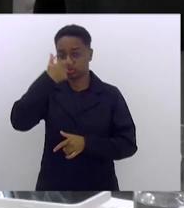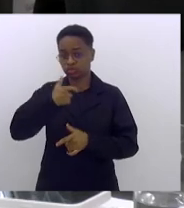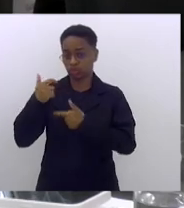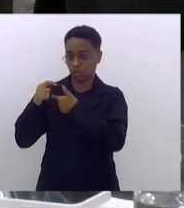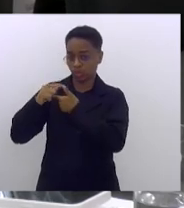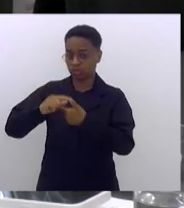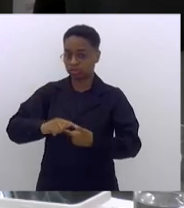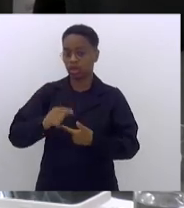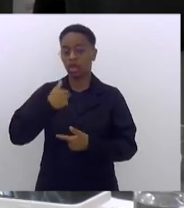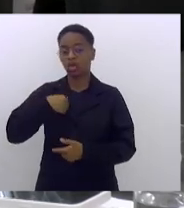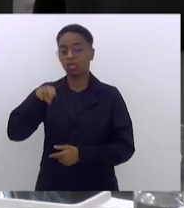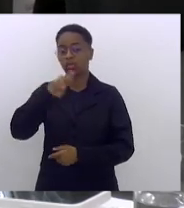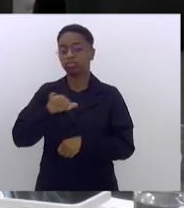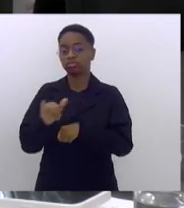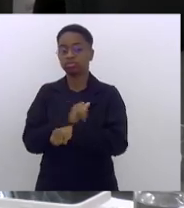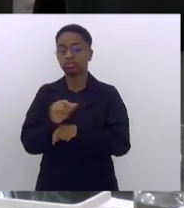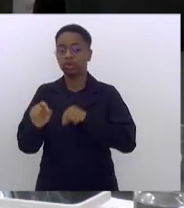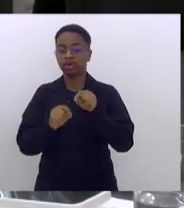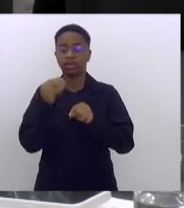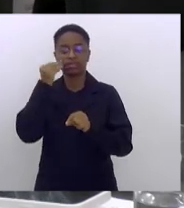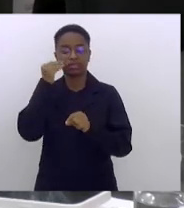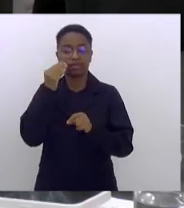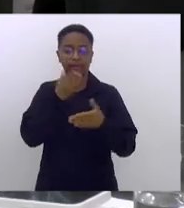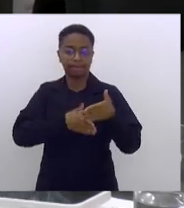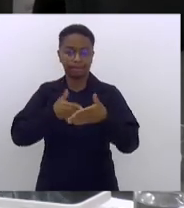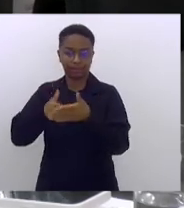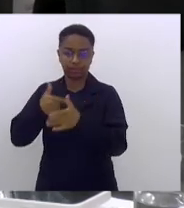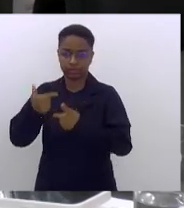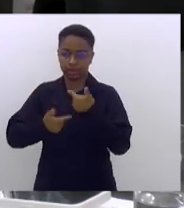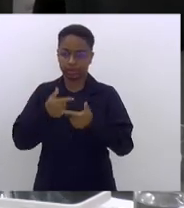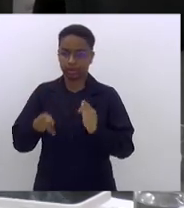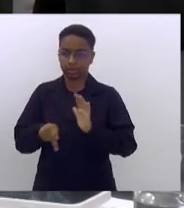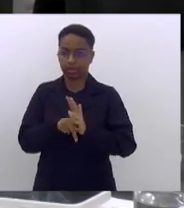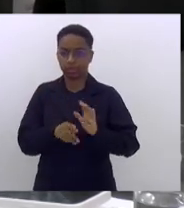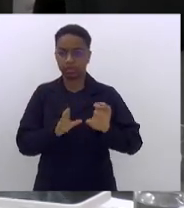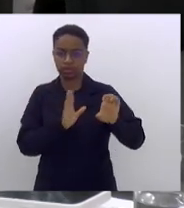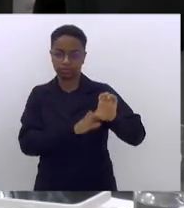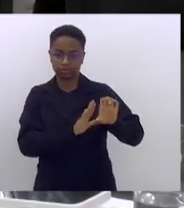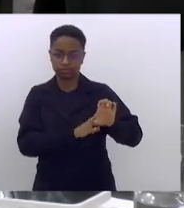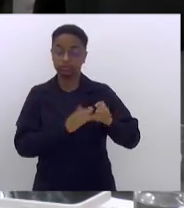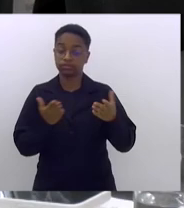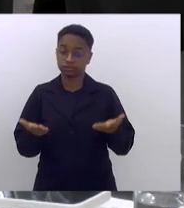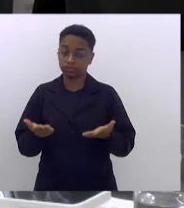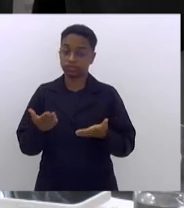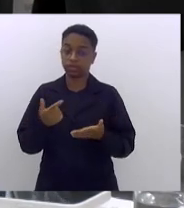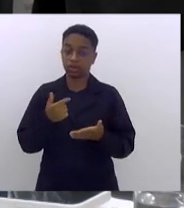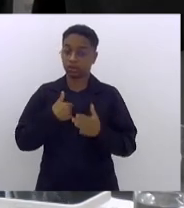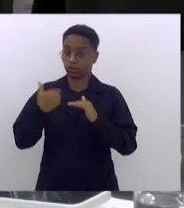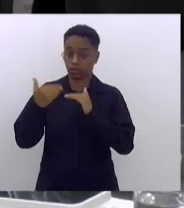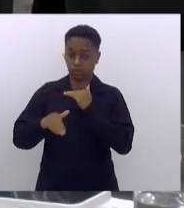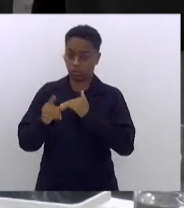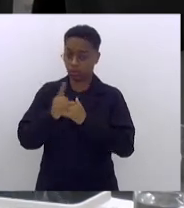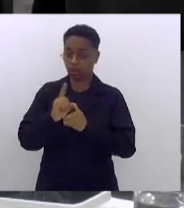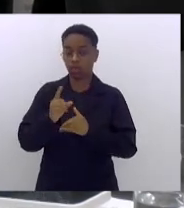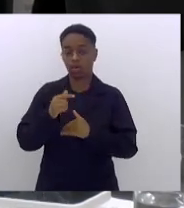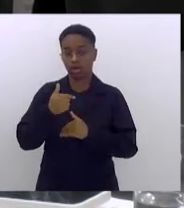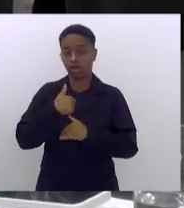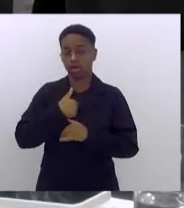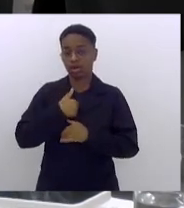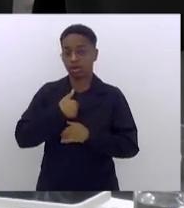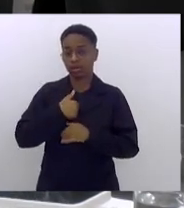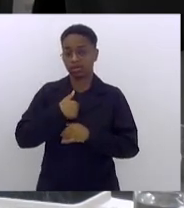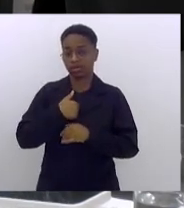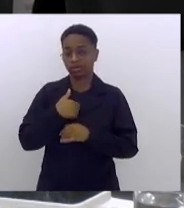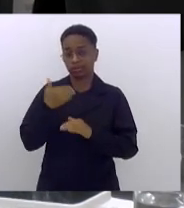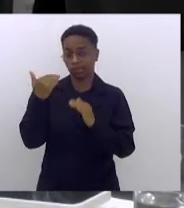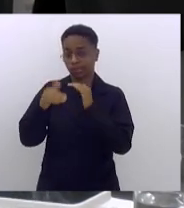instrumento de impedir o trabalho da esquerda. Então, eu refuto, farei em plenário, mas refuto veementemente essa